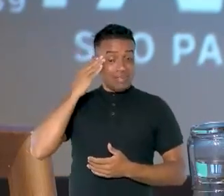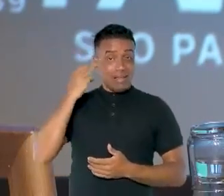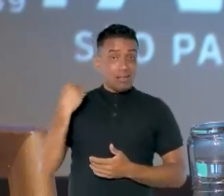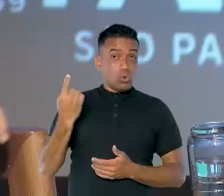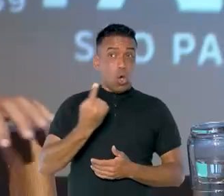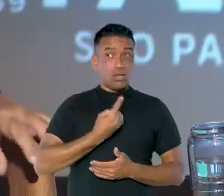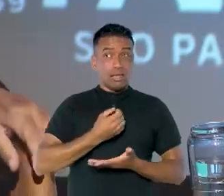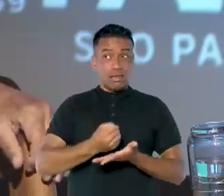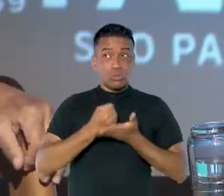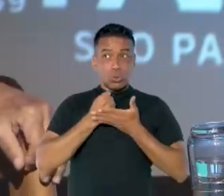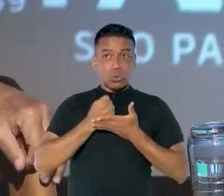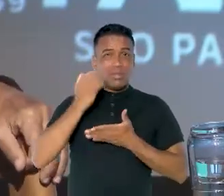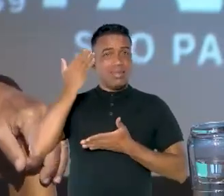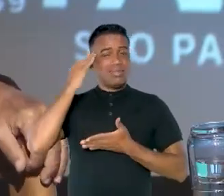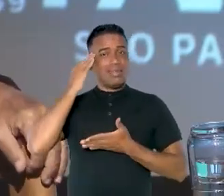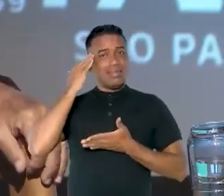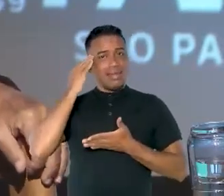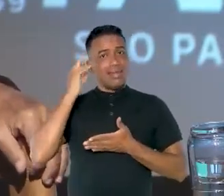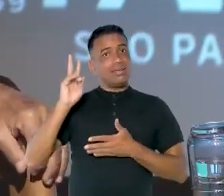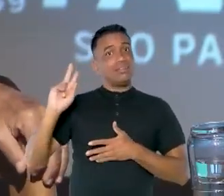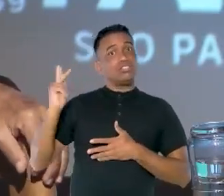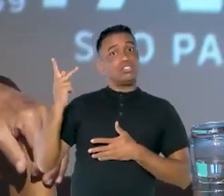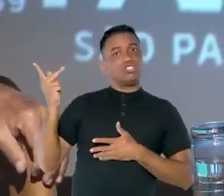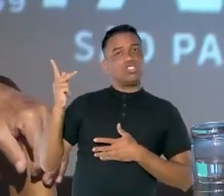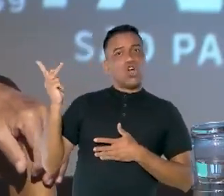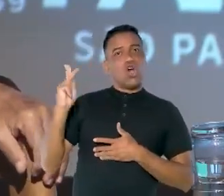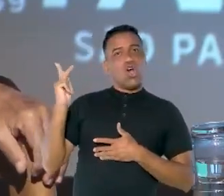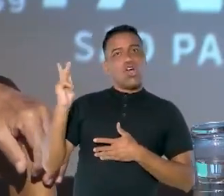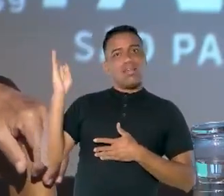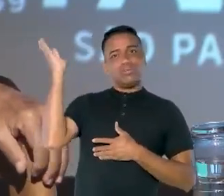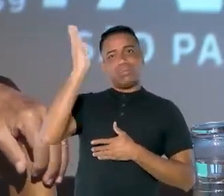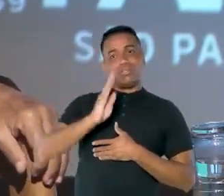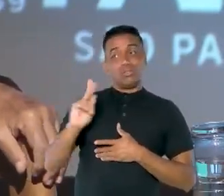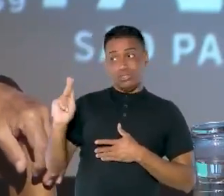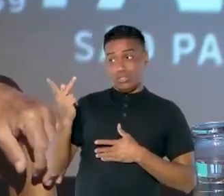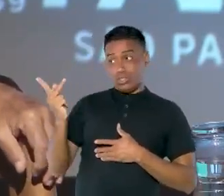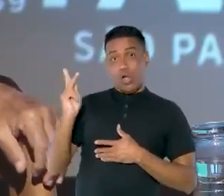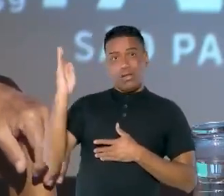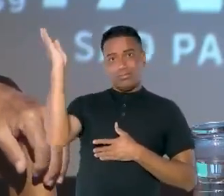ajuda a compreender a história do Brasil. Na verdade, a